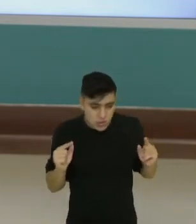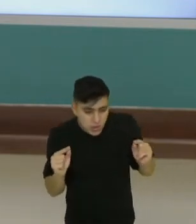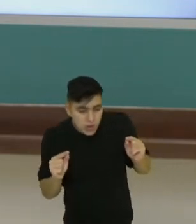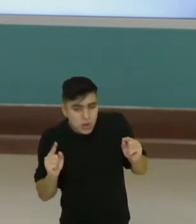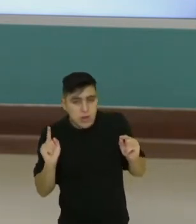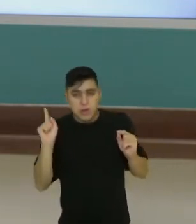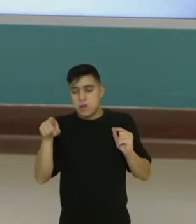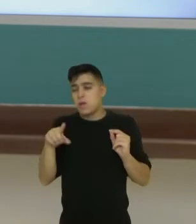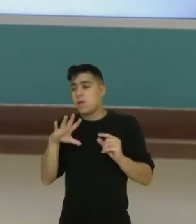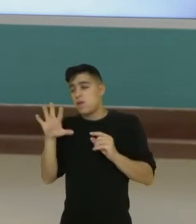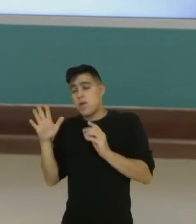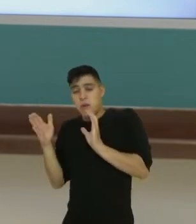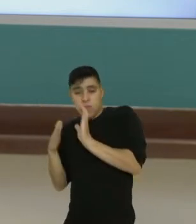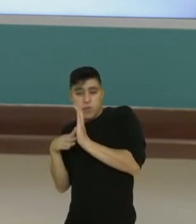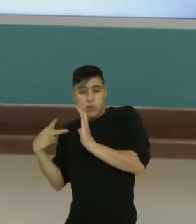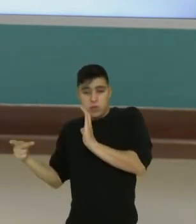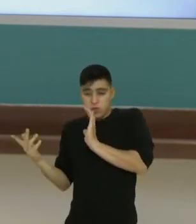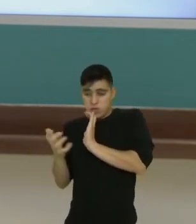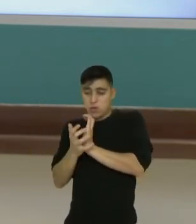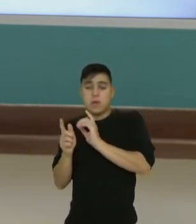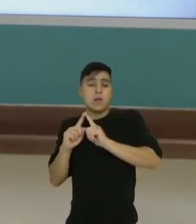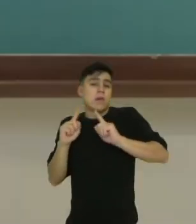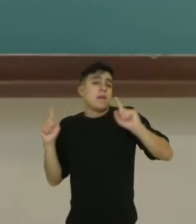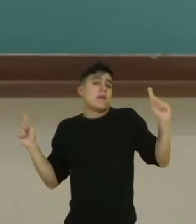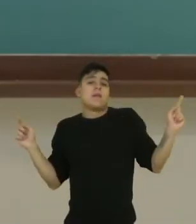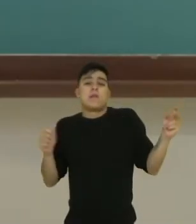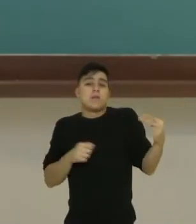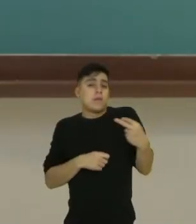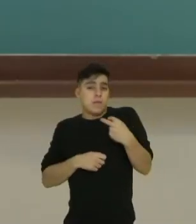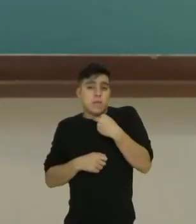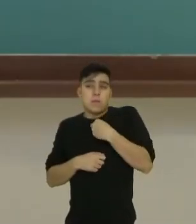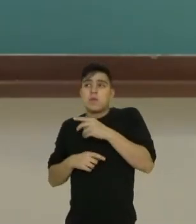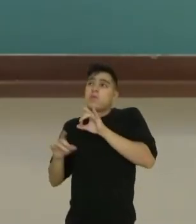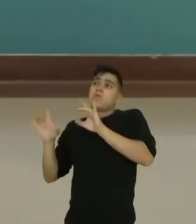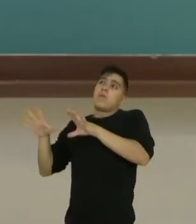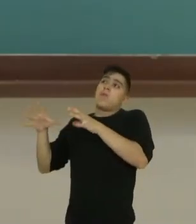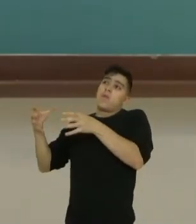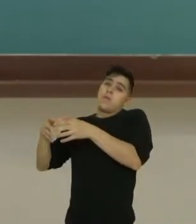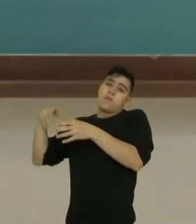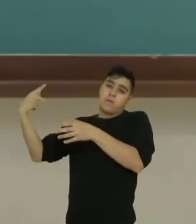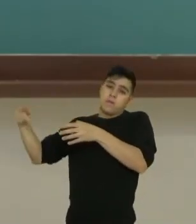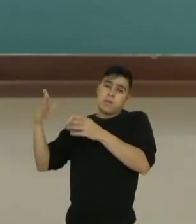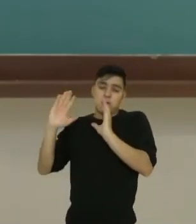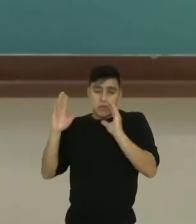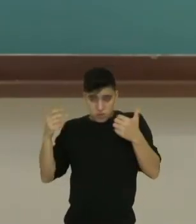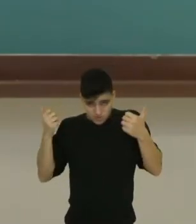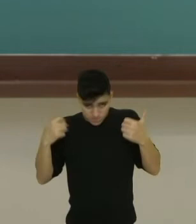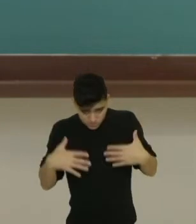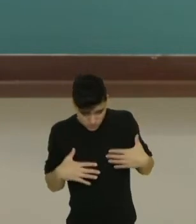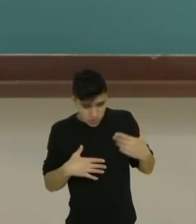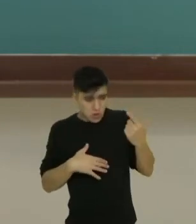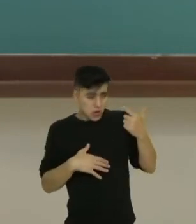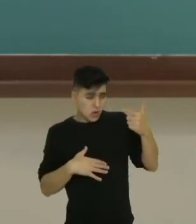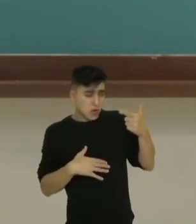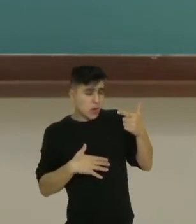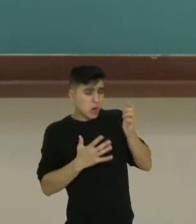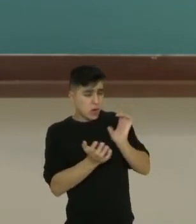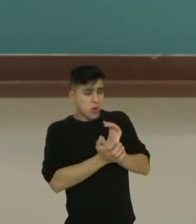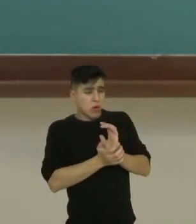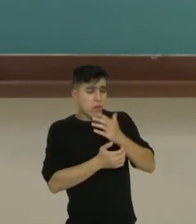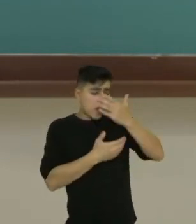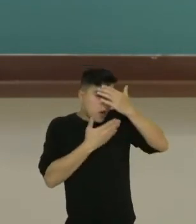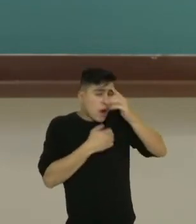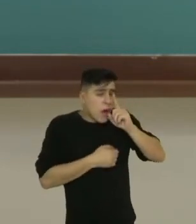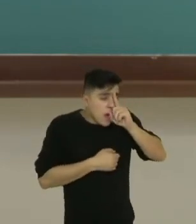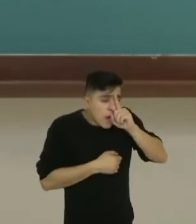a um grupo, mas não deve ser encarado como sendo exclusividade. Como já mencionei, os grupos terroristas existem